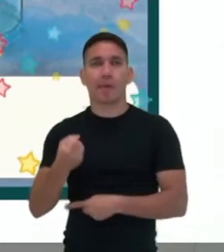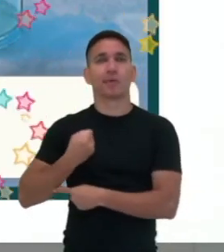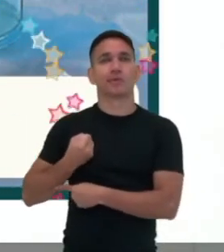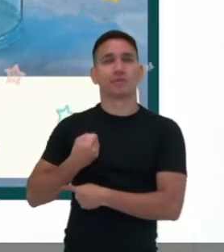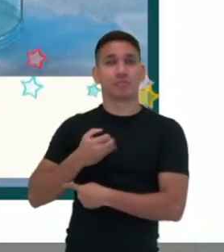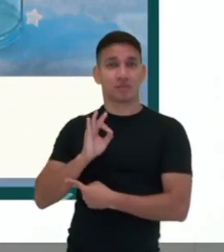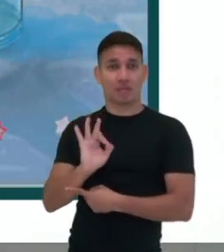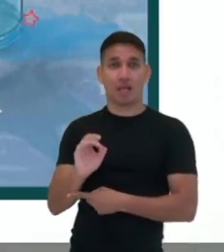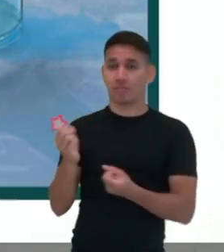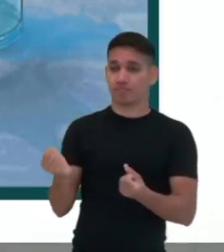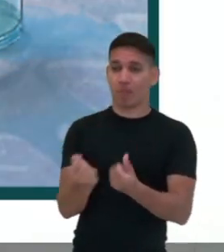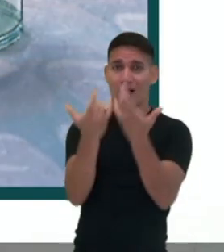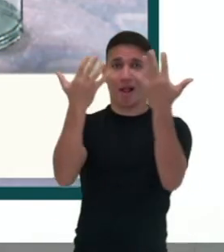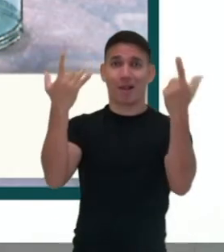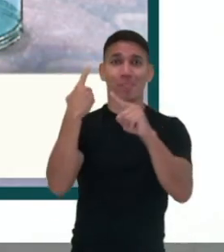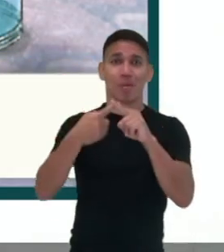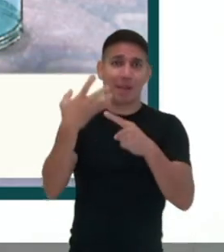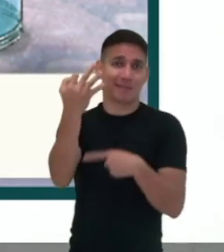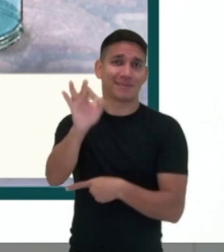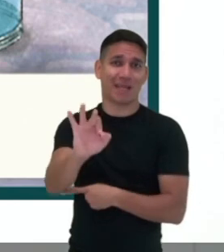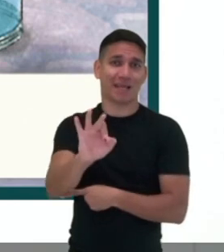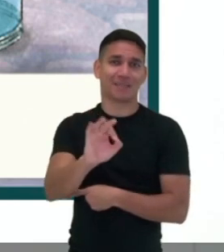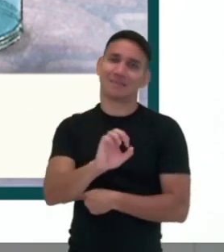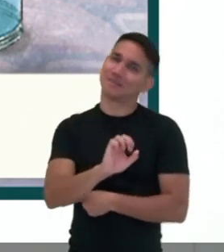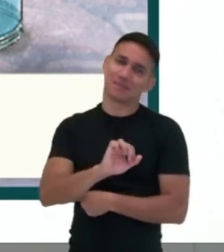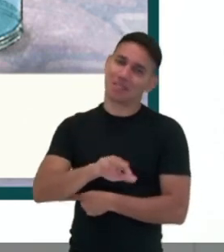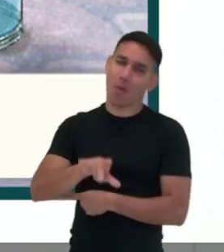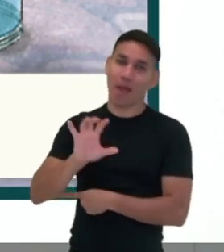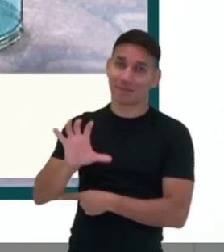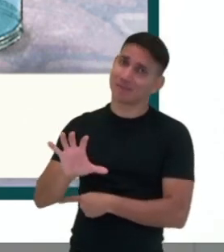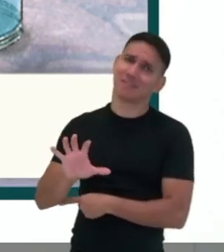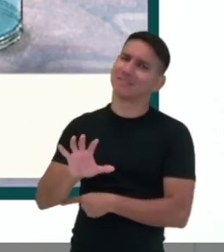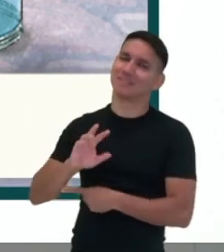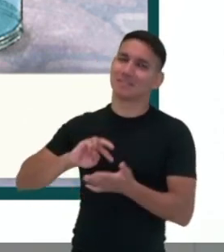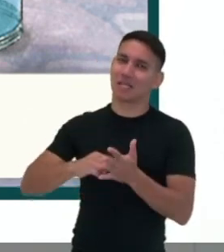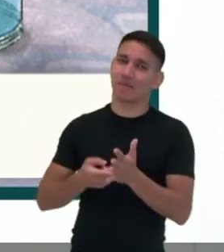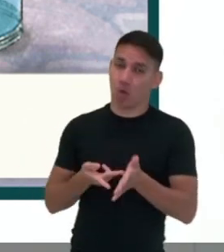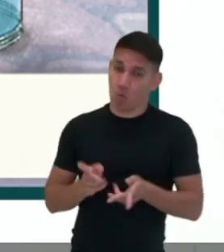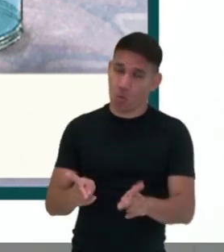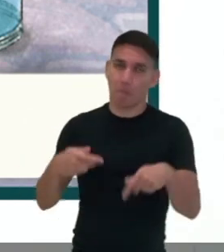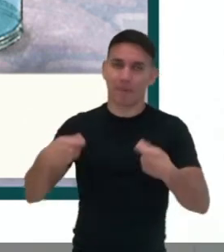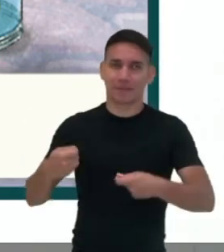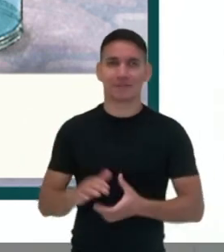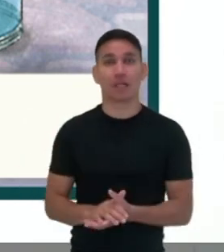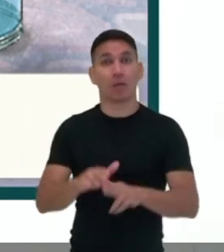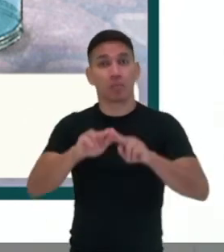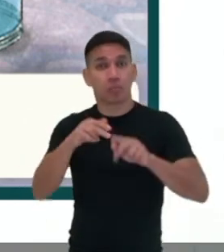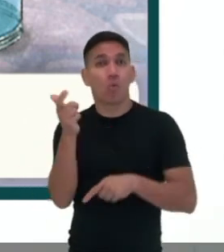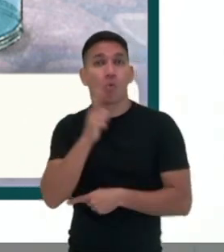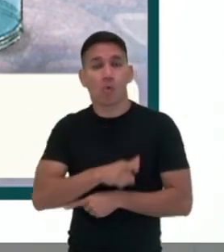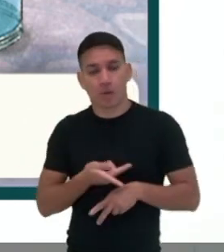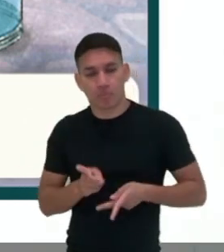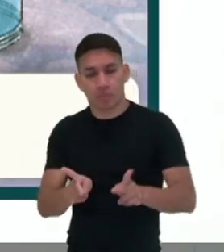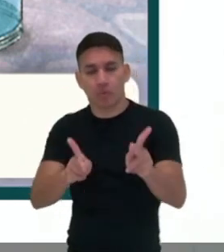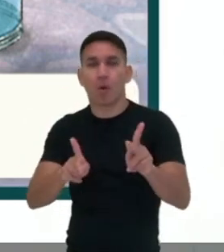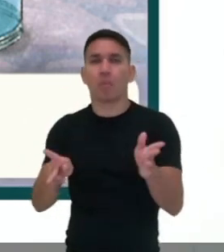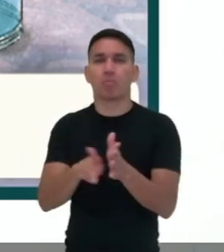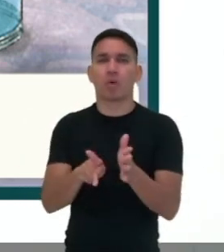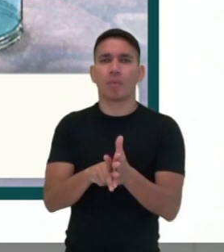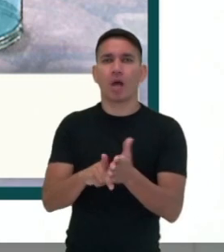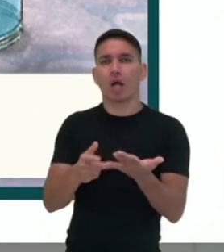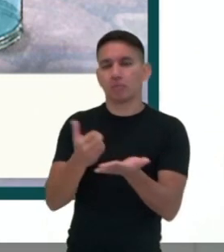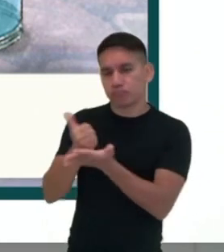Choveu estrelinha porque deu certo, senão ele ia dar indicativo para você continuar. Então, você pode continuar explorando esse joguinho, tem